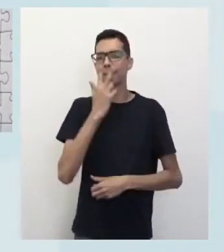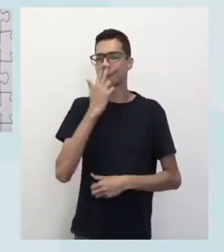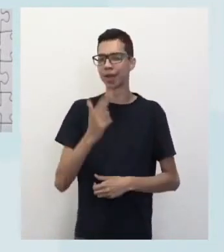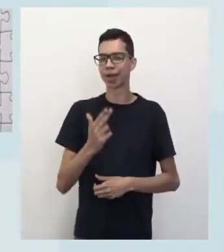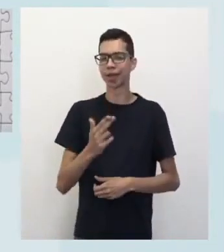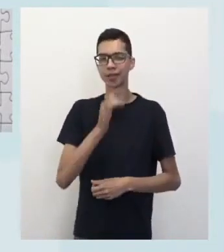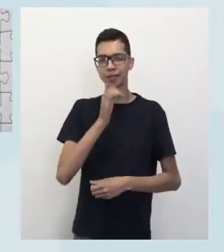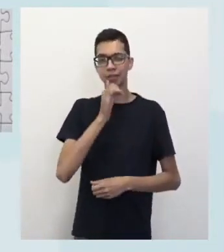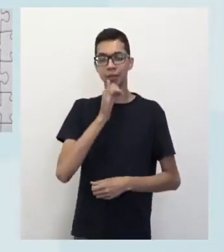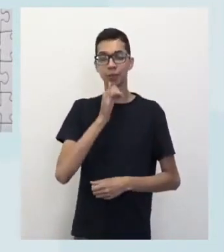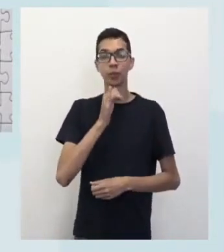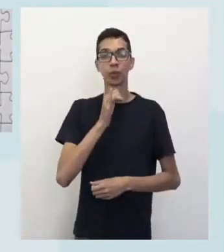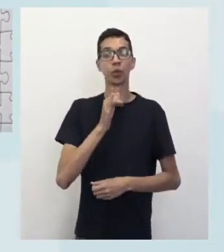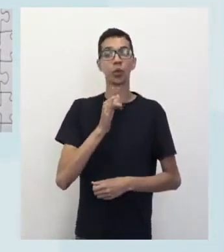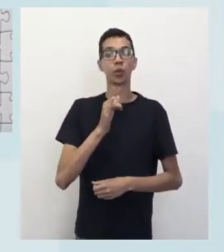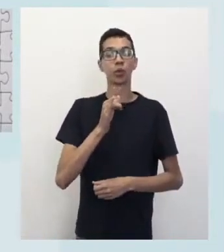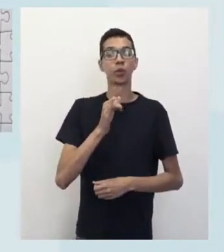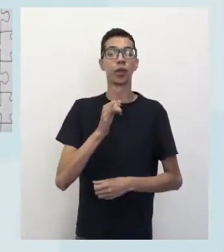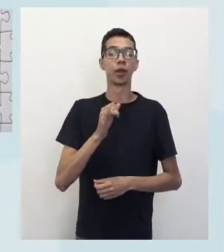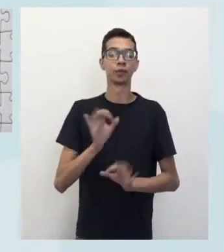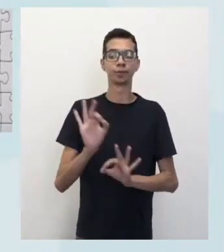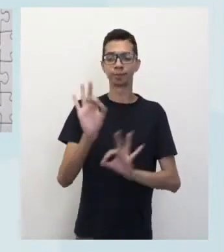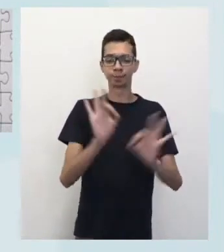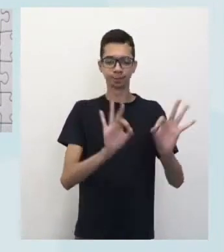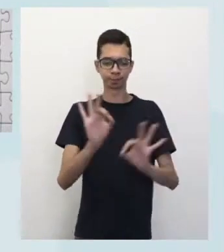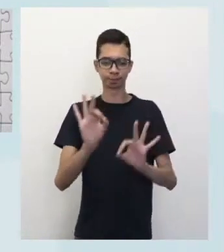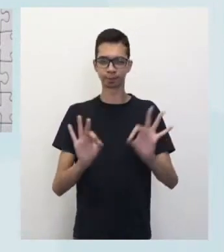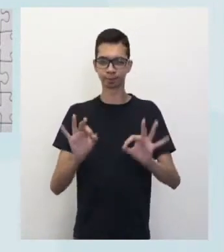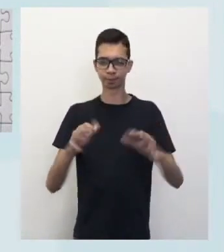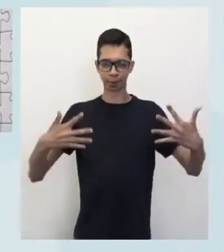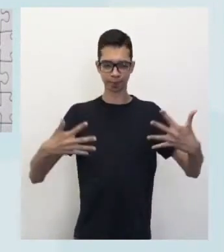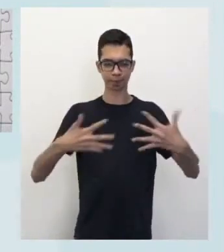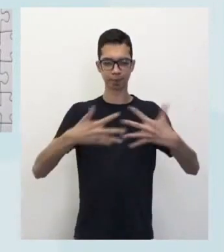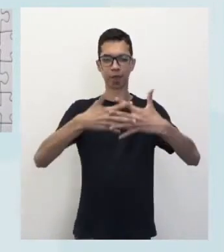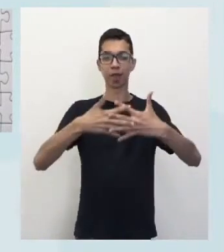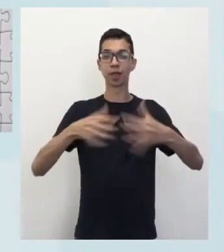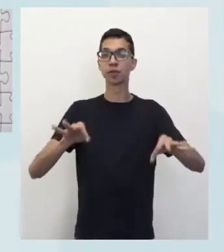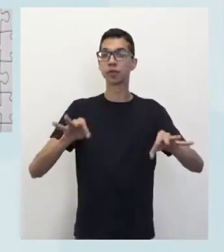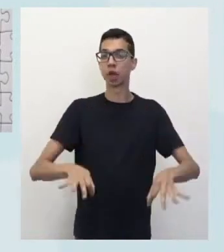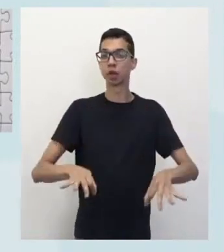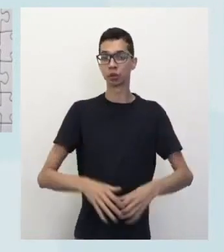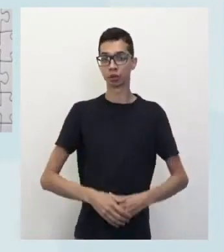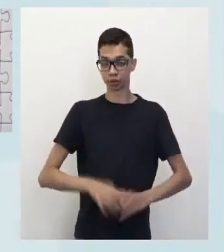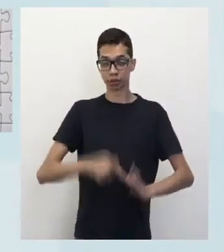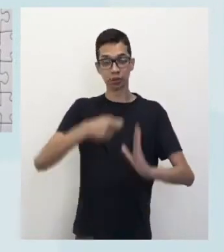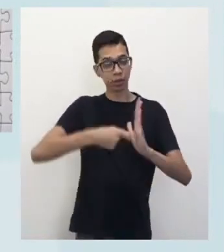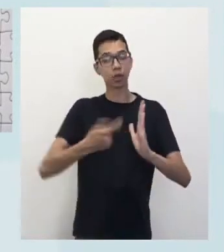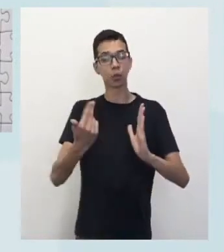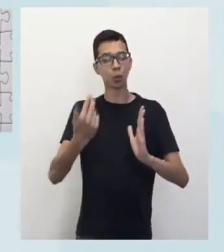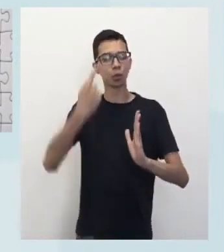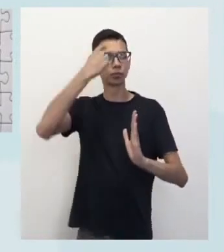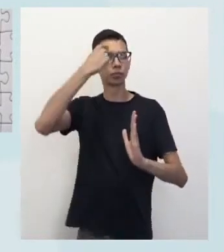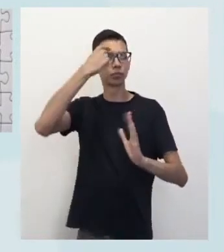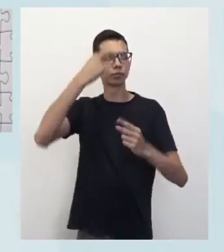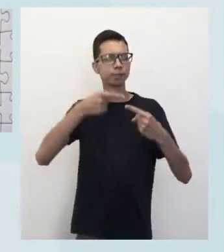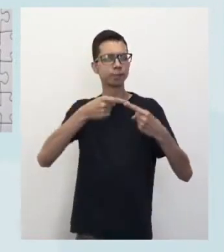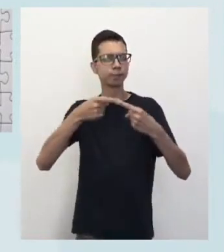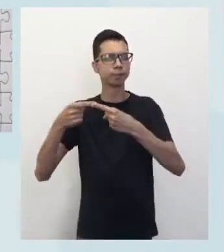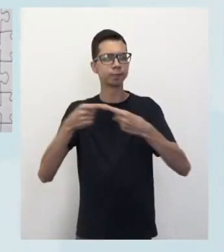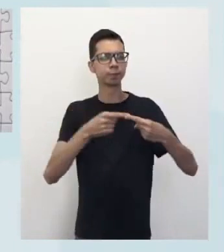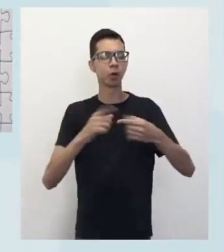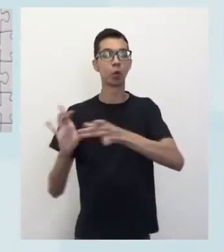palavras são as peças que necessitam de organização e um adequado encadeamento de ideias para que façam